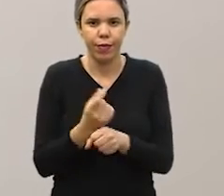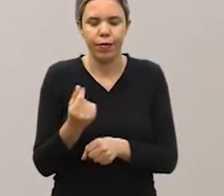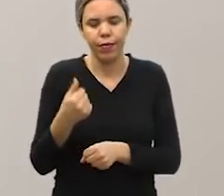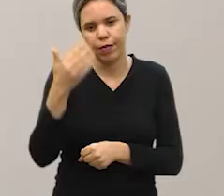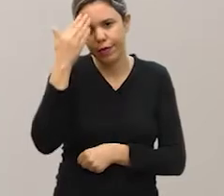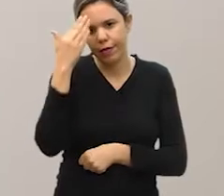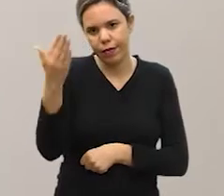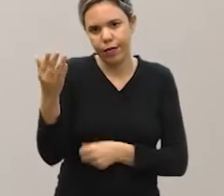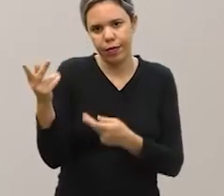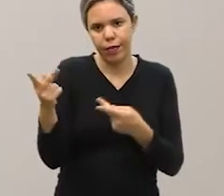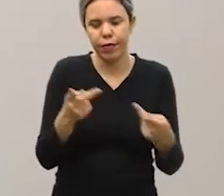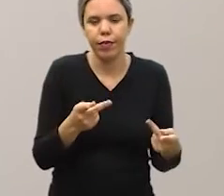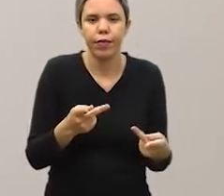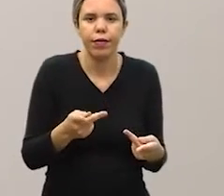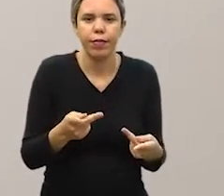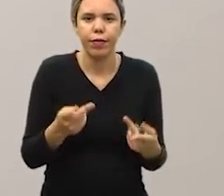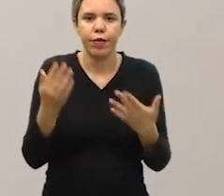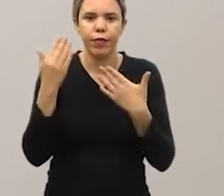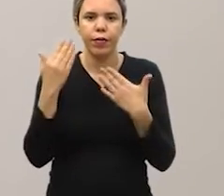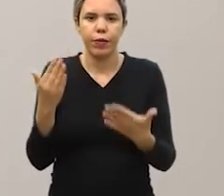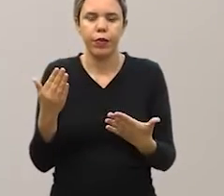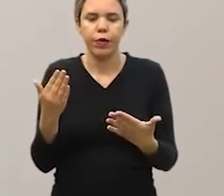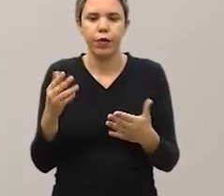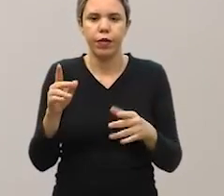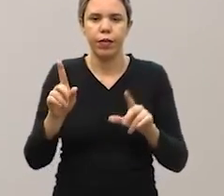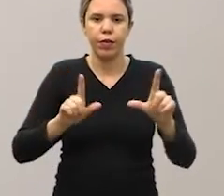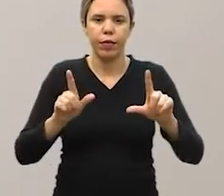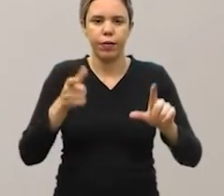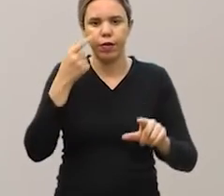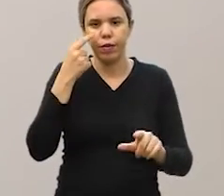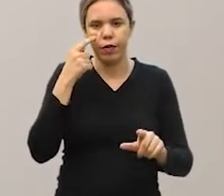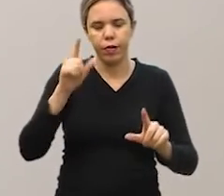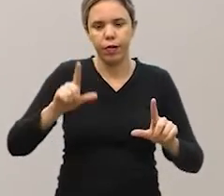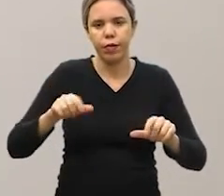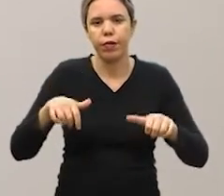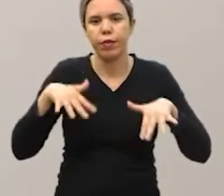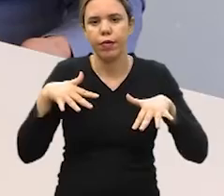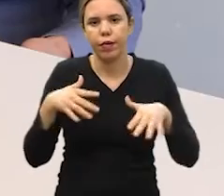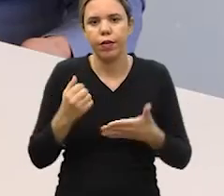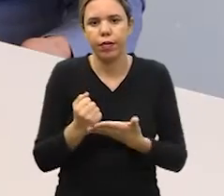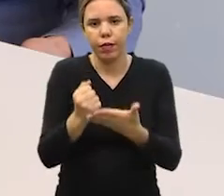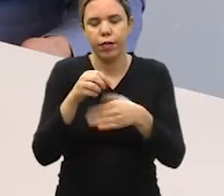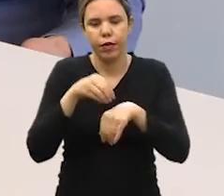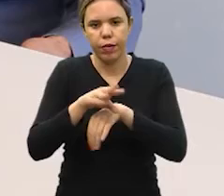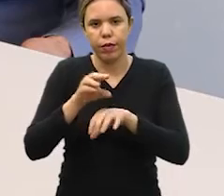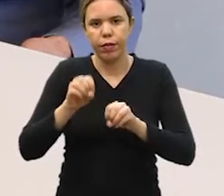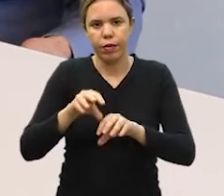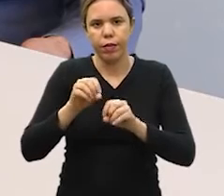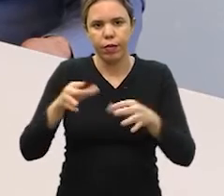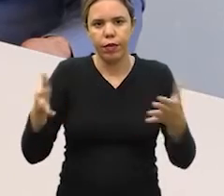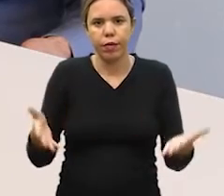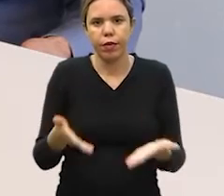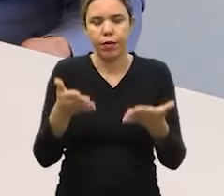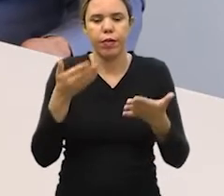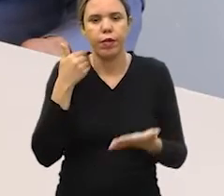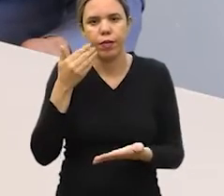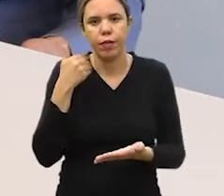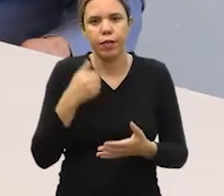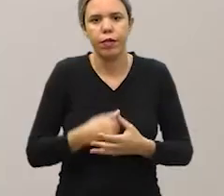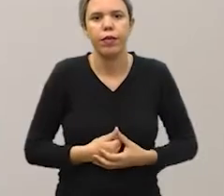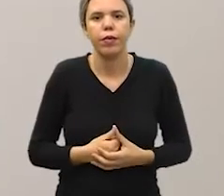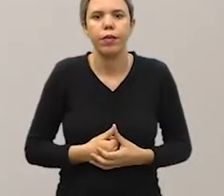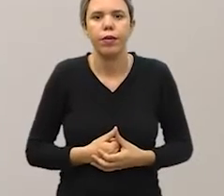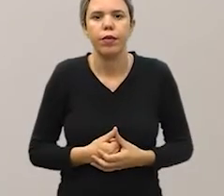finanças. Eu que agradeço o convite, agradeço aos telespectadores, espero de alguma forma ter contribuído, e